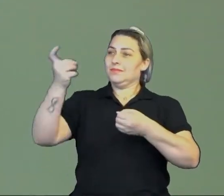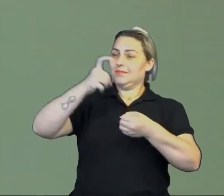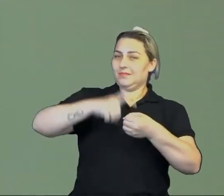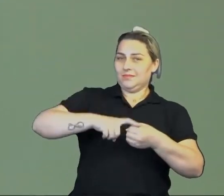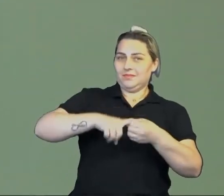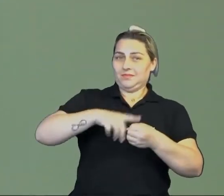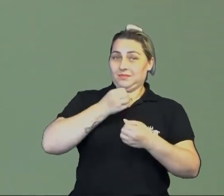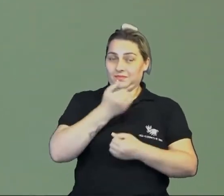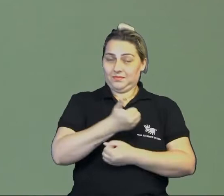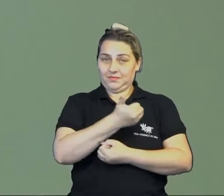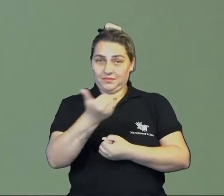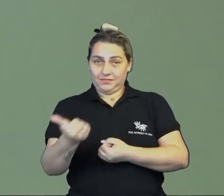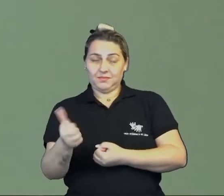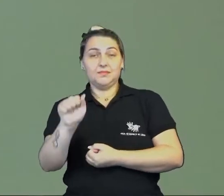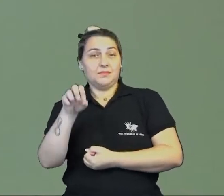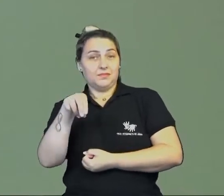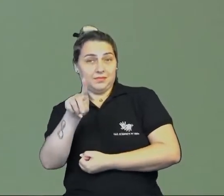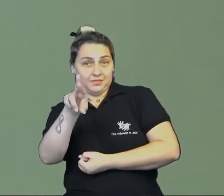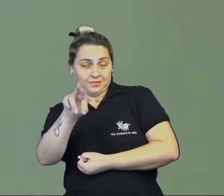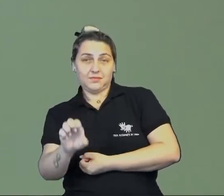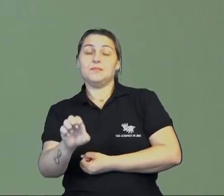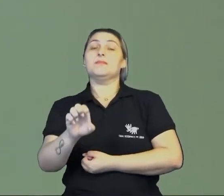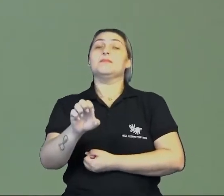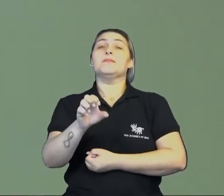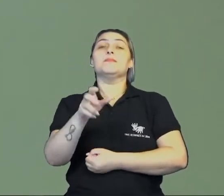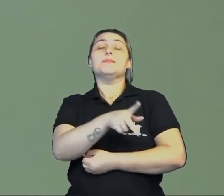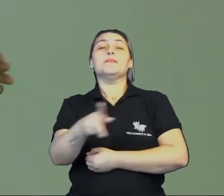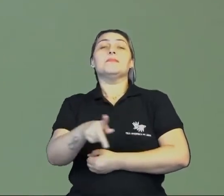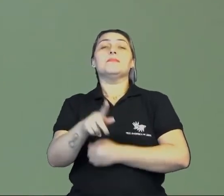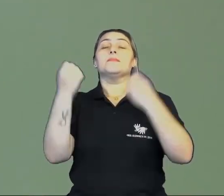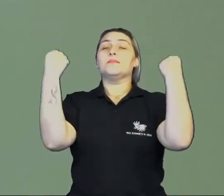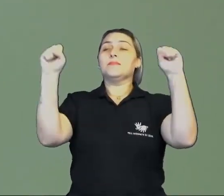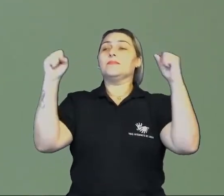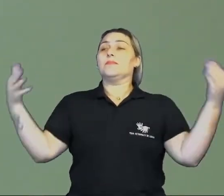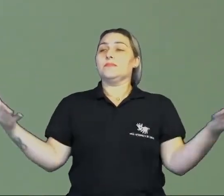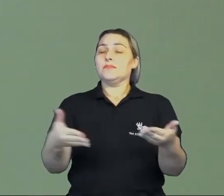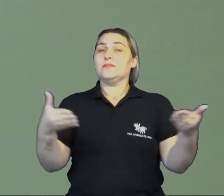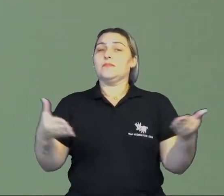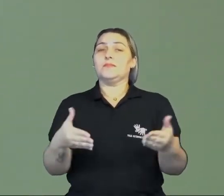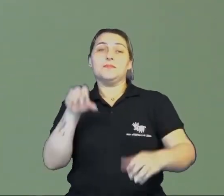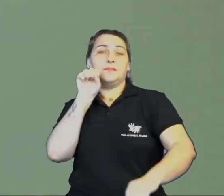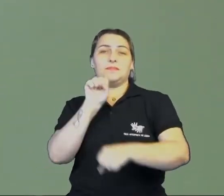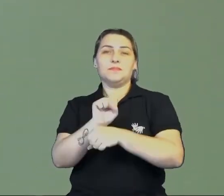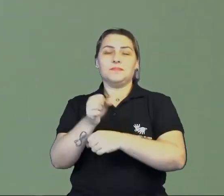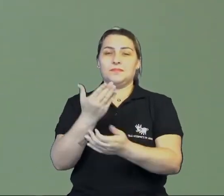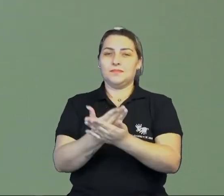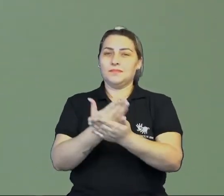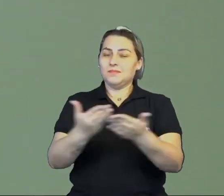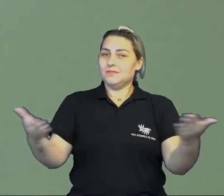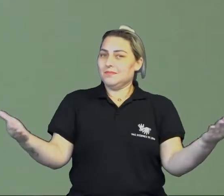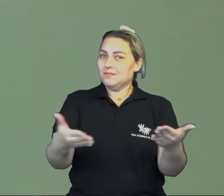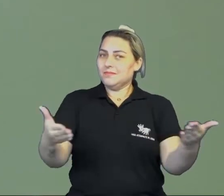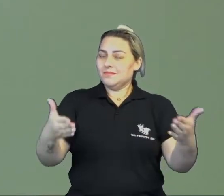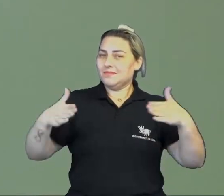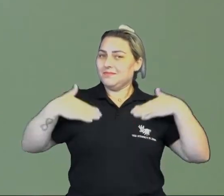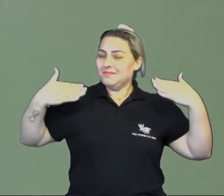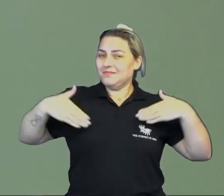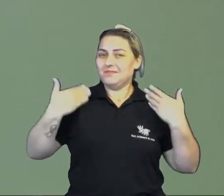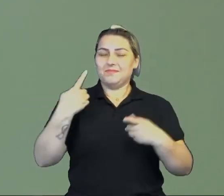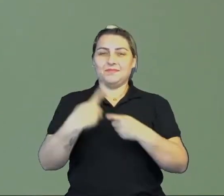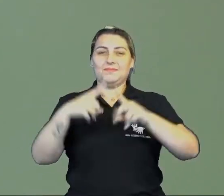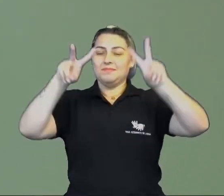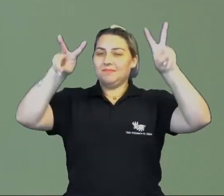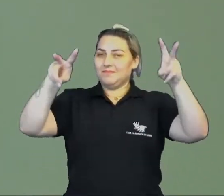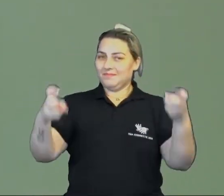Voltei! E aí, tudo bom com vocês? Eu sou o André Vasconcelos, professor de Educação Física, e agora vamos dar play nessa aula, porque hoje a gente vai se divertir muito, porque o